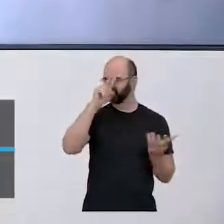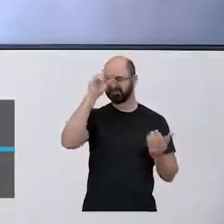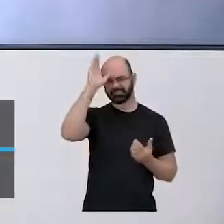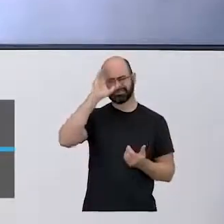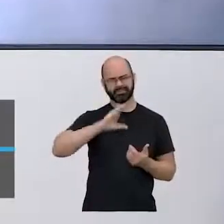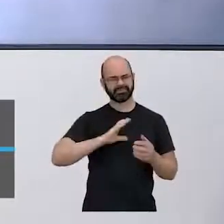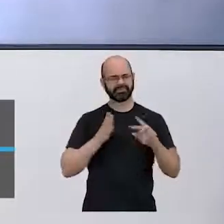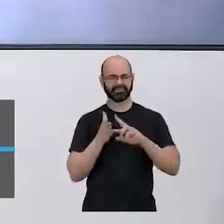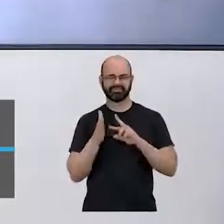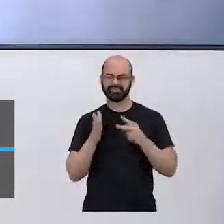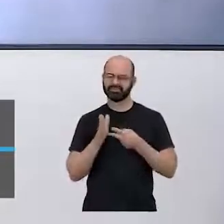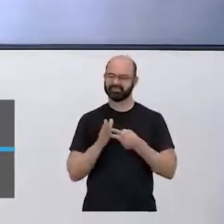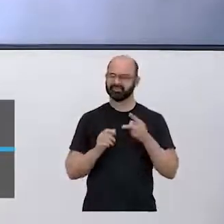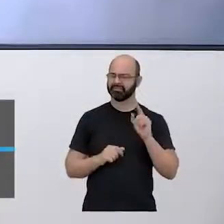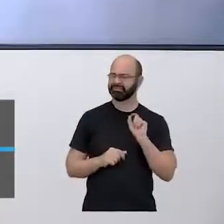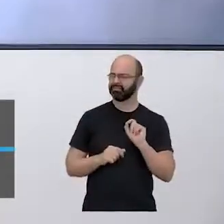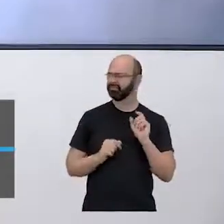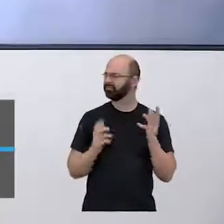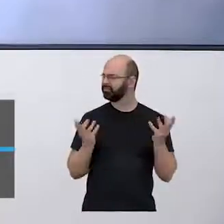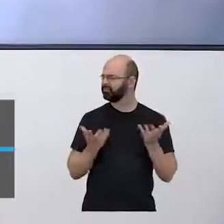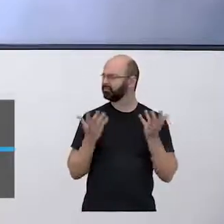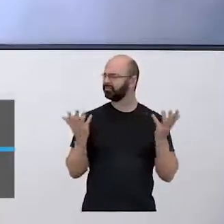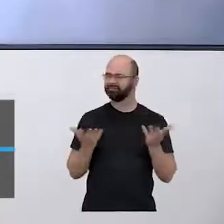isso? Peraí, deixa eu tentar lembrar.